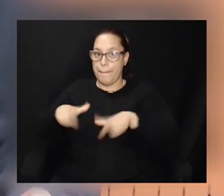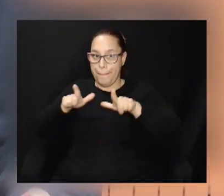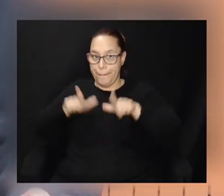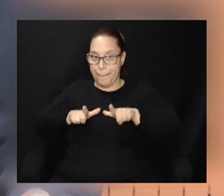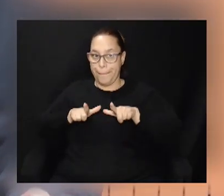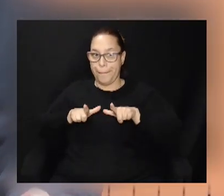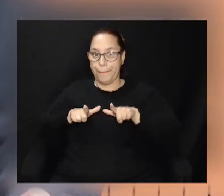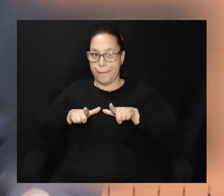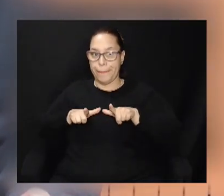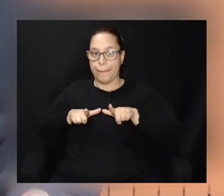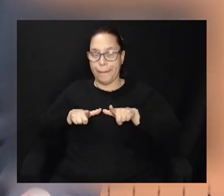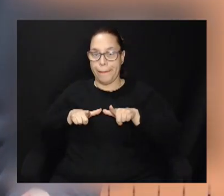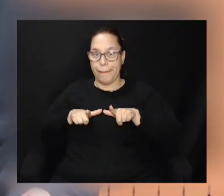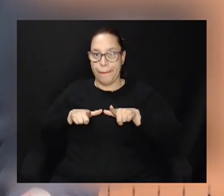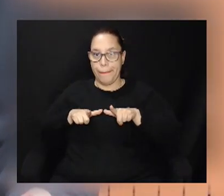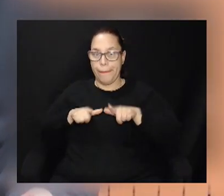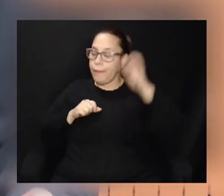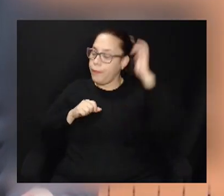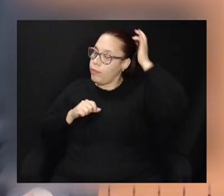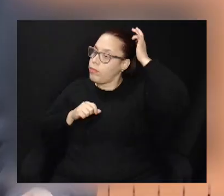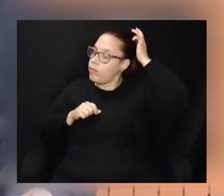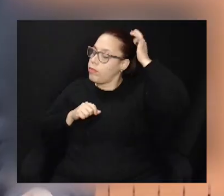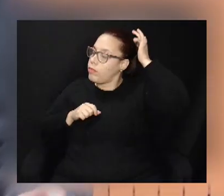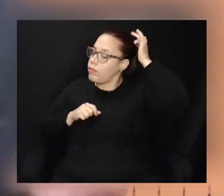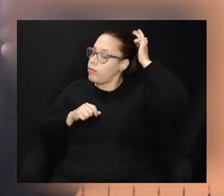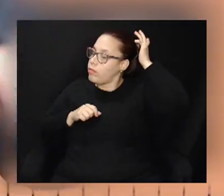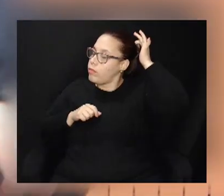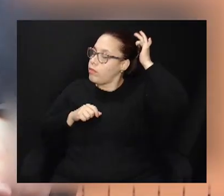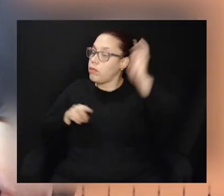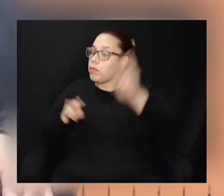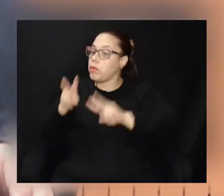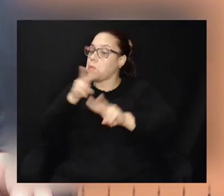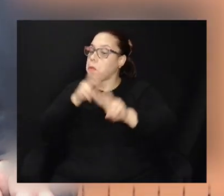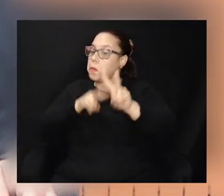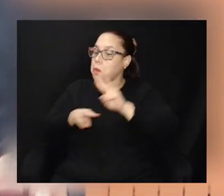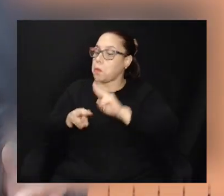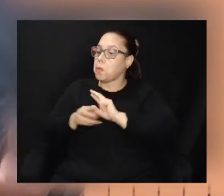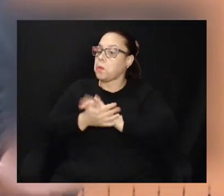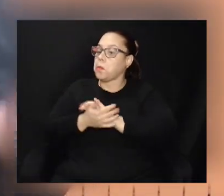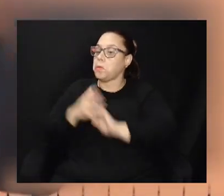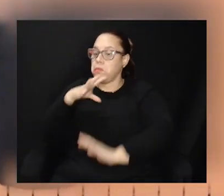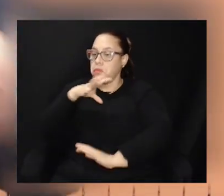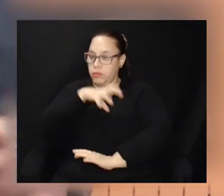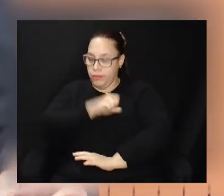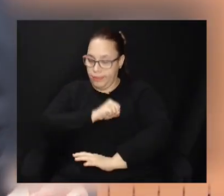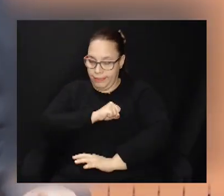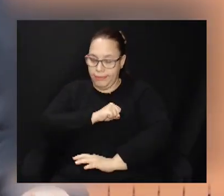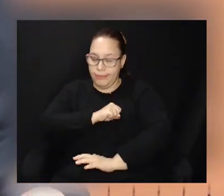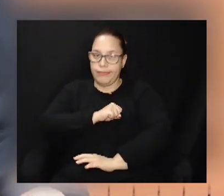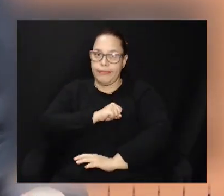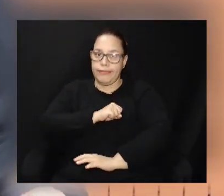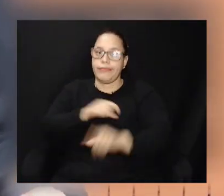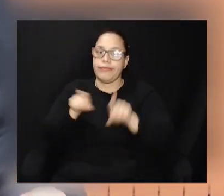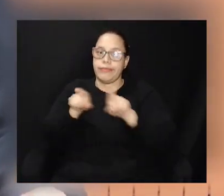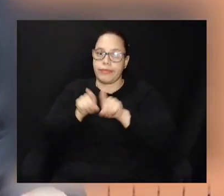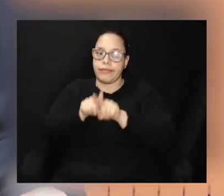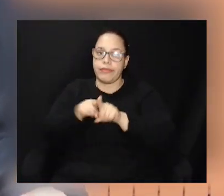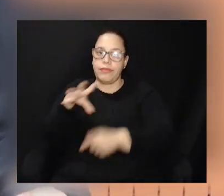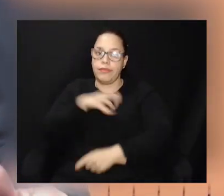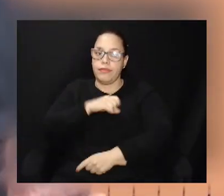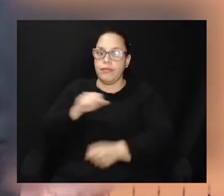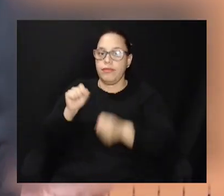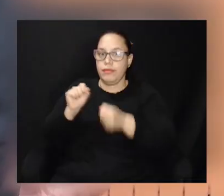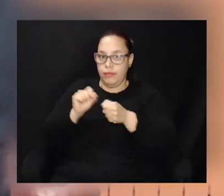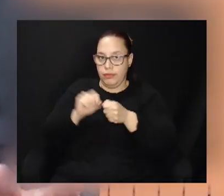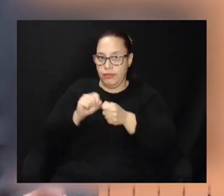mérito, ela tem que estar sendo observada por aqueles que ela ama e por aquelas pessoas que o amam. Então,